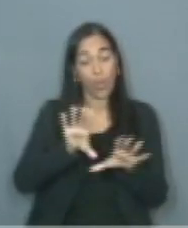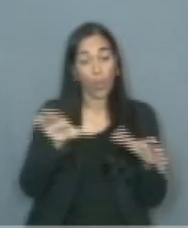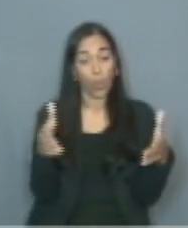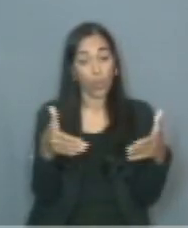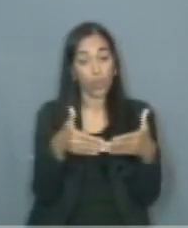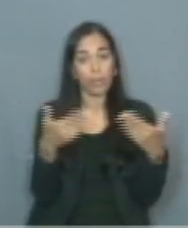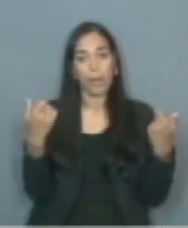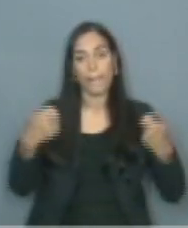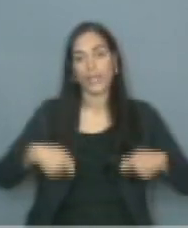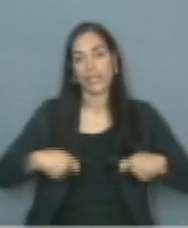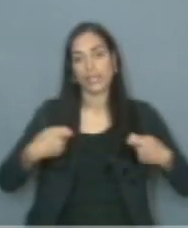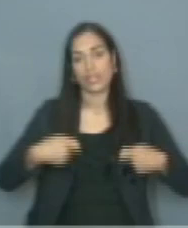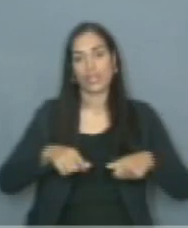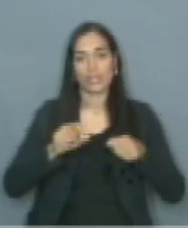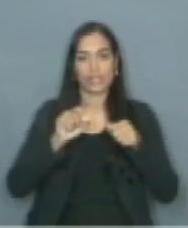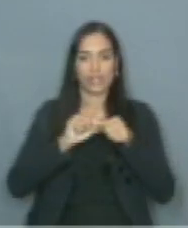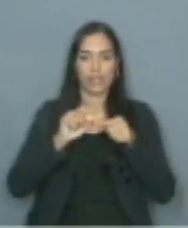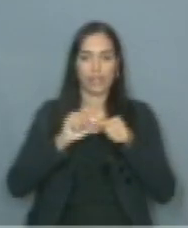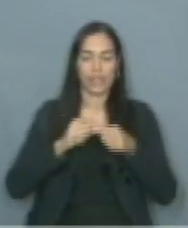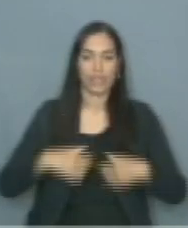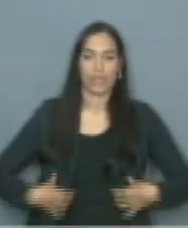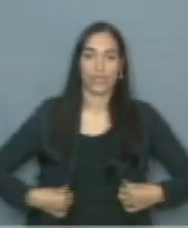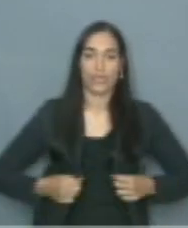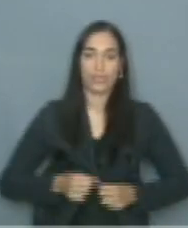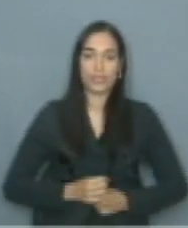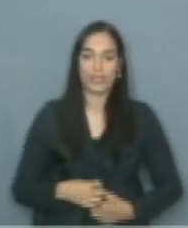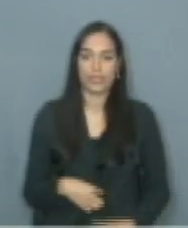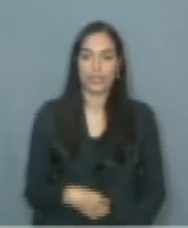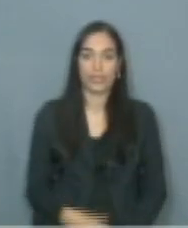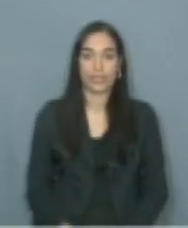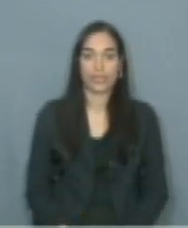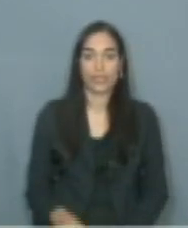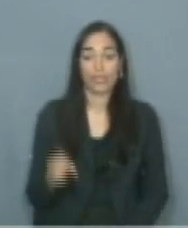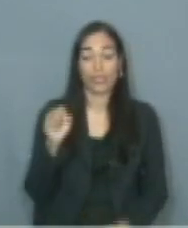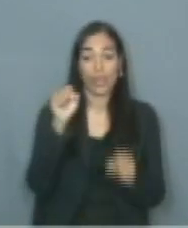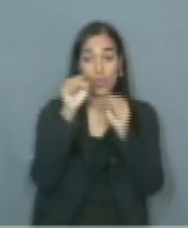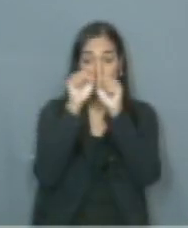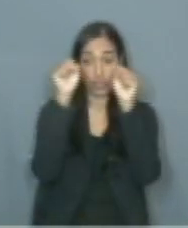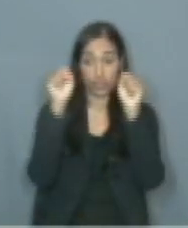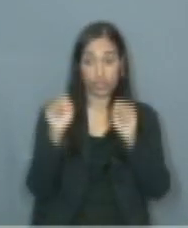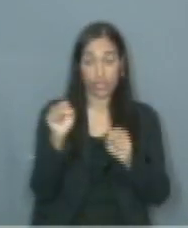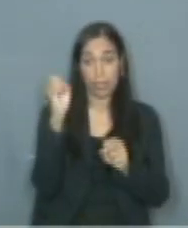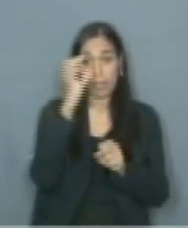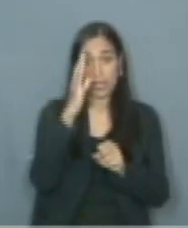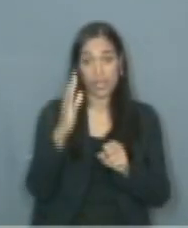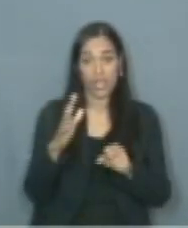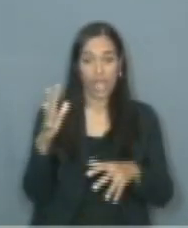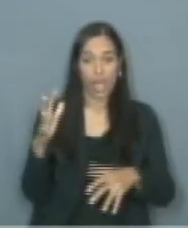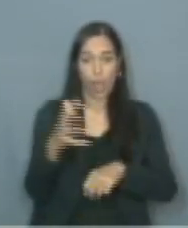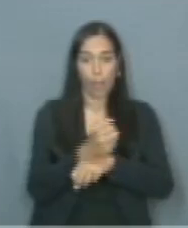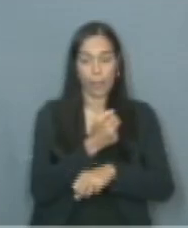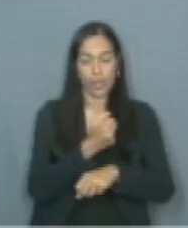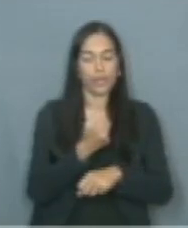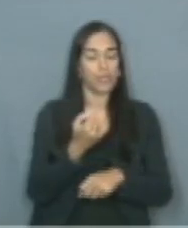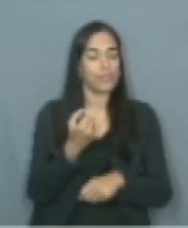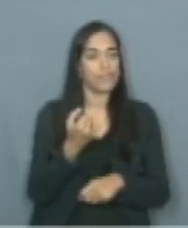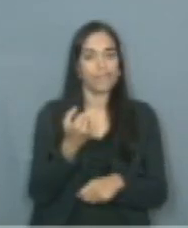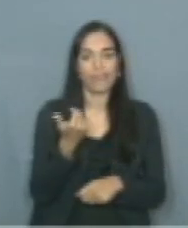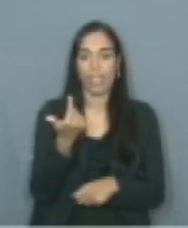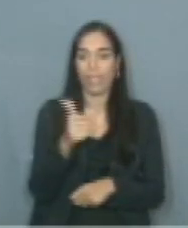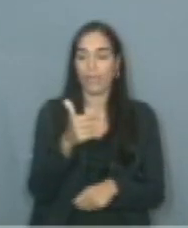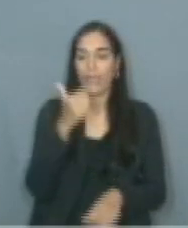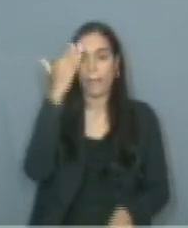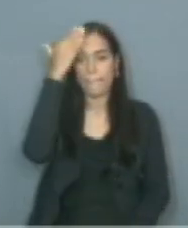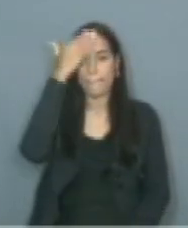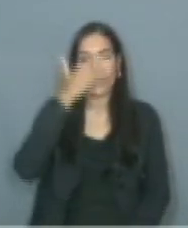que precisava ser feito. Que o sistema brasileiro estava corrompido. Isso sem nenhum tipo de